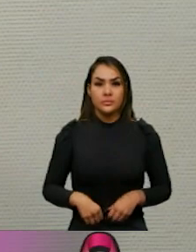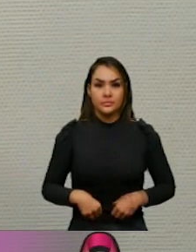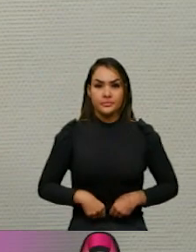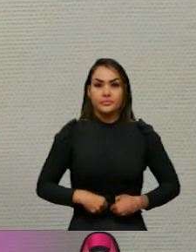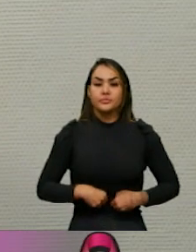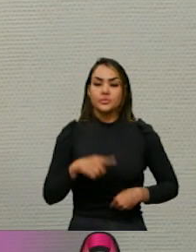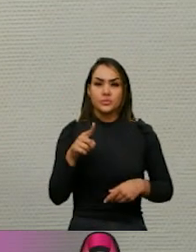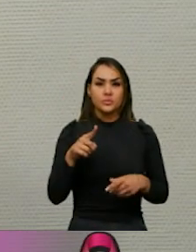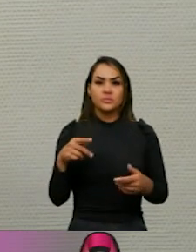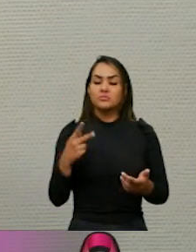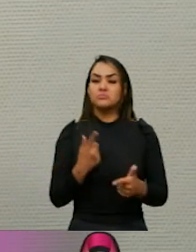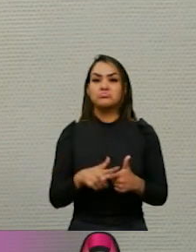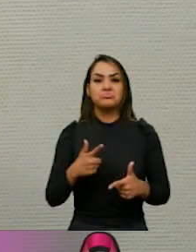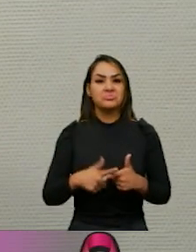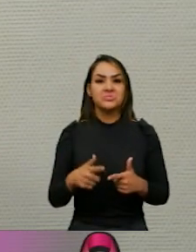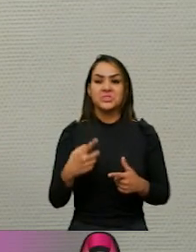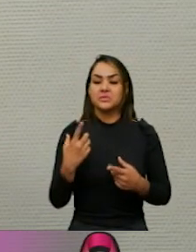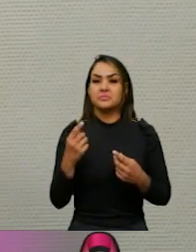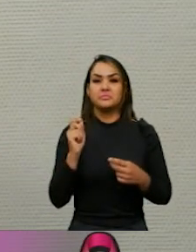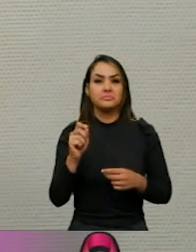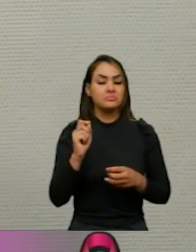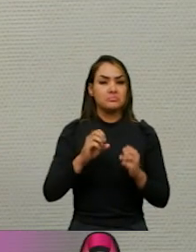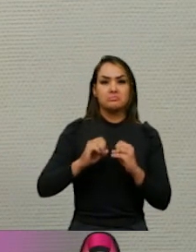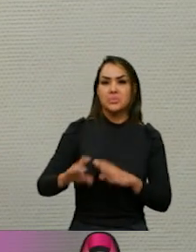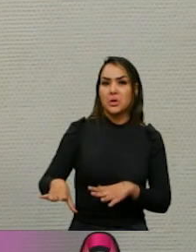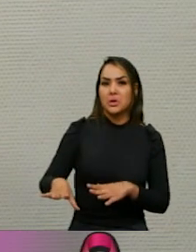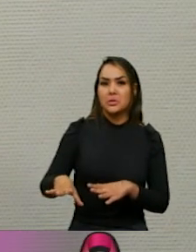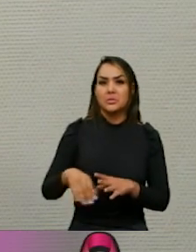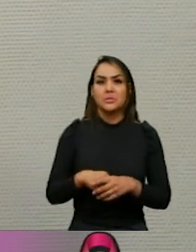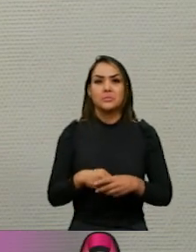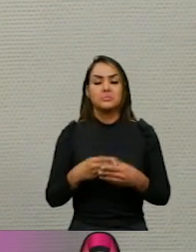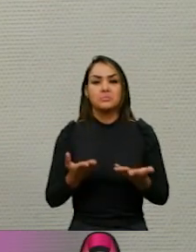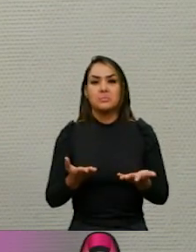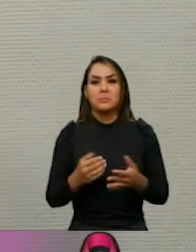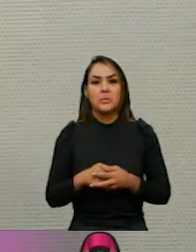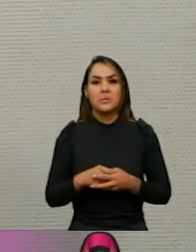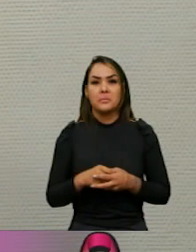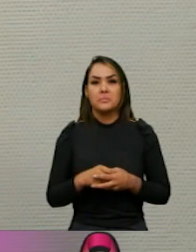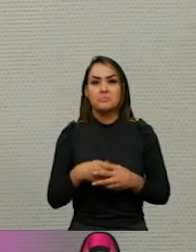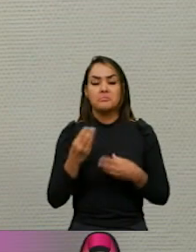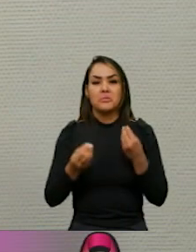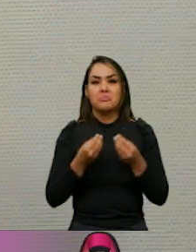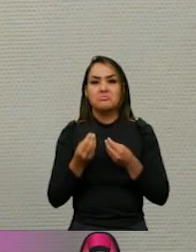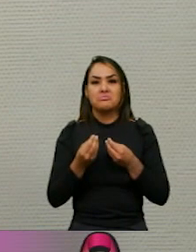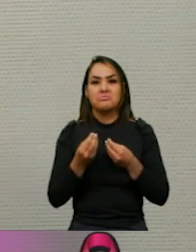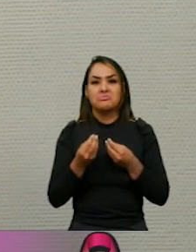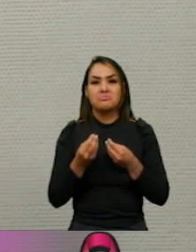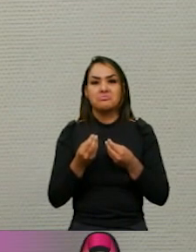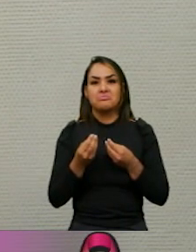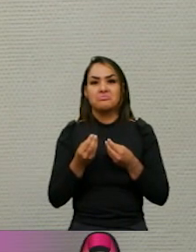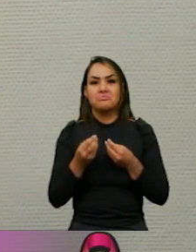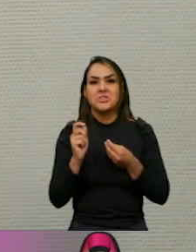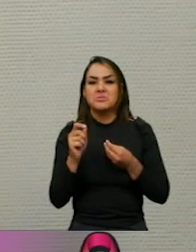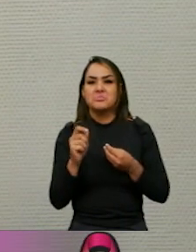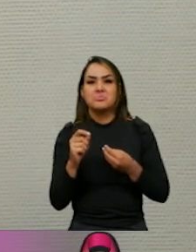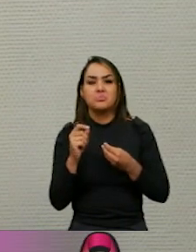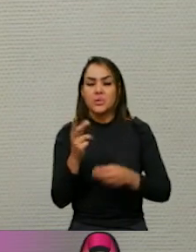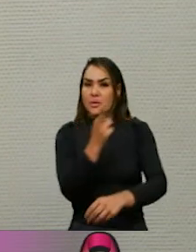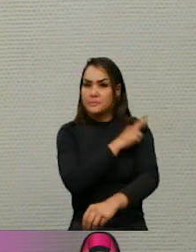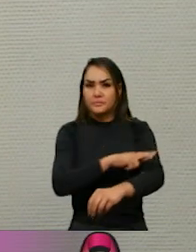incompetência? É desleixo? Ou é cara de pau mesmo de mandar esse trem tudo bagunçado para cá? Desrespeito com a